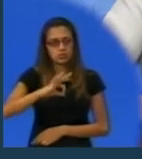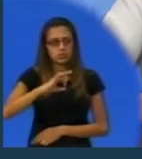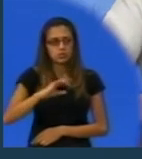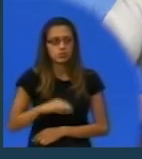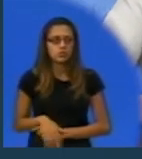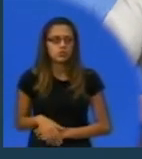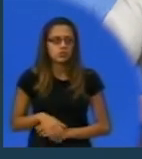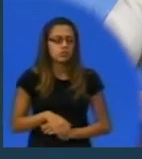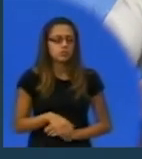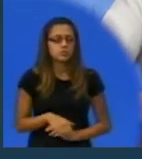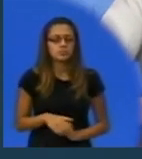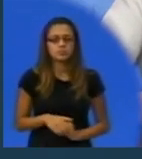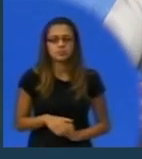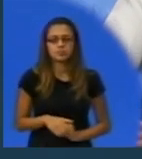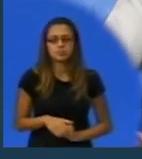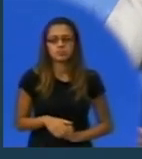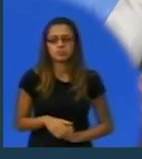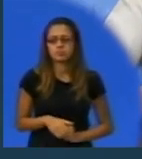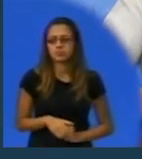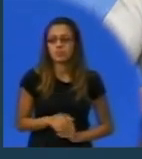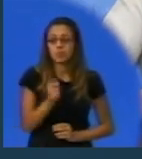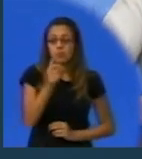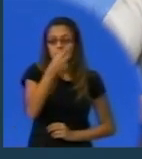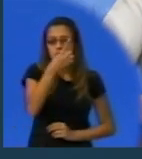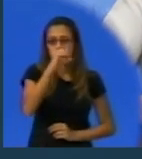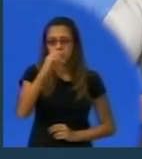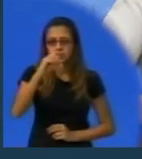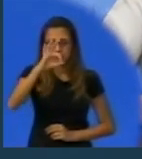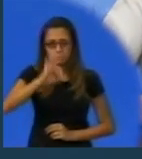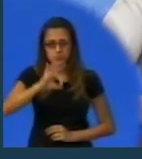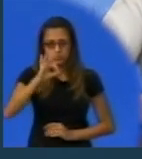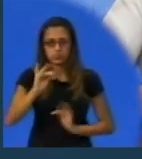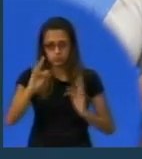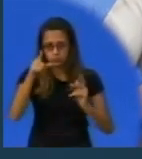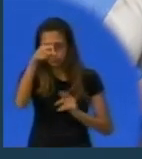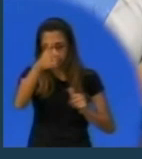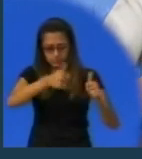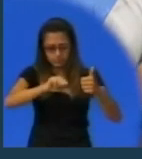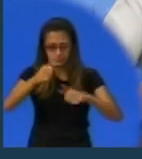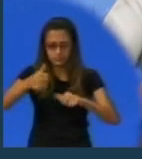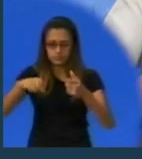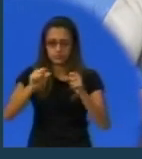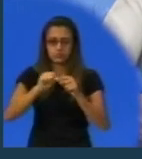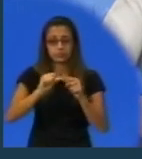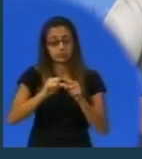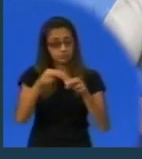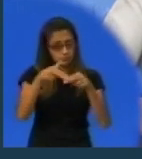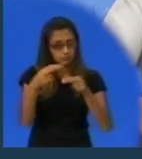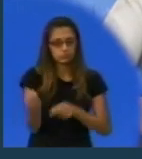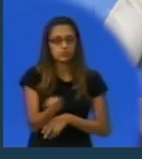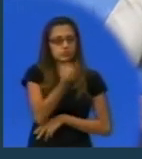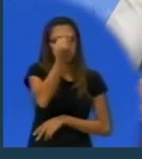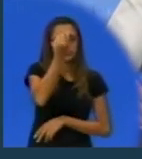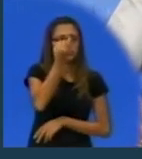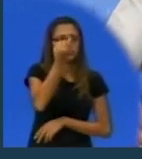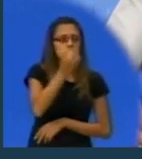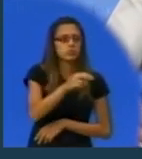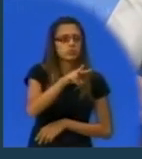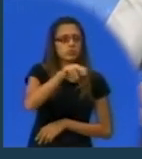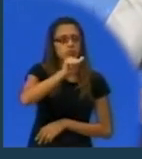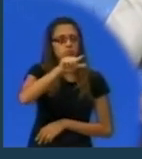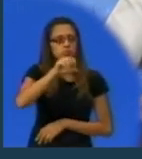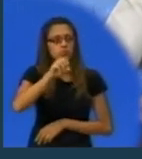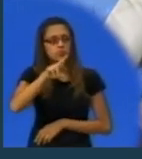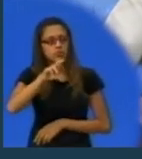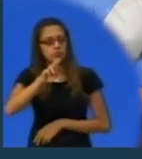99,73% dos seus dados. É quase 100% dos casos que você avaliou. Então, isso é importantíssimo. O valor de média e desvio padrão,